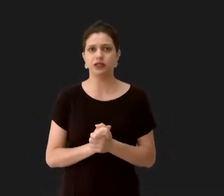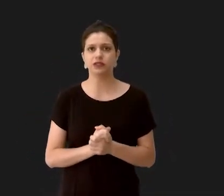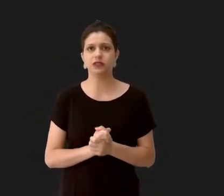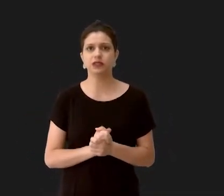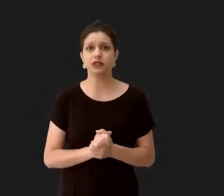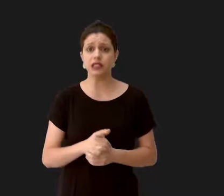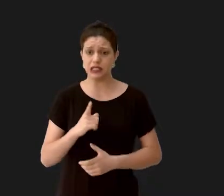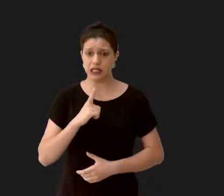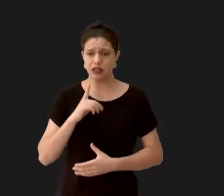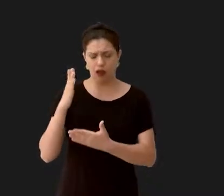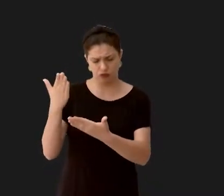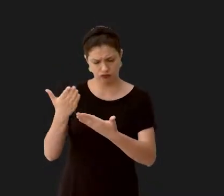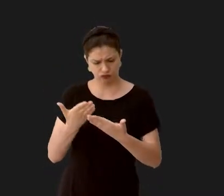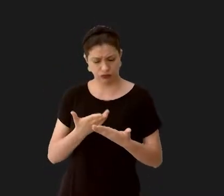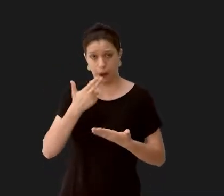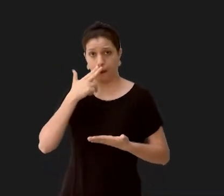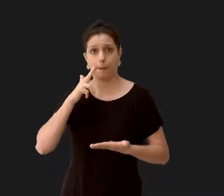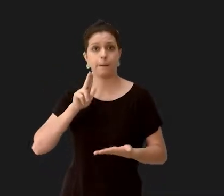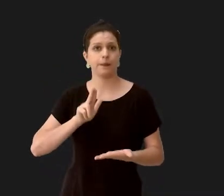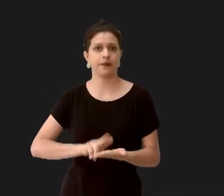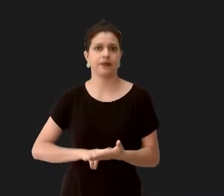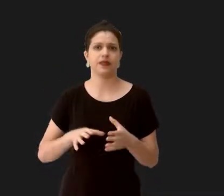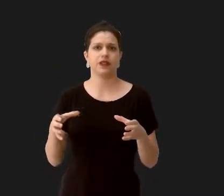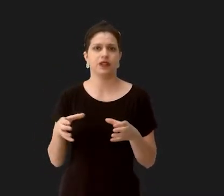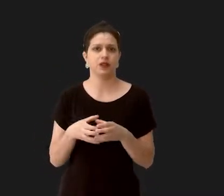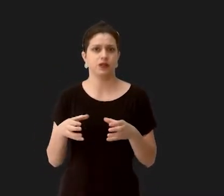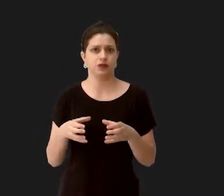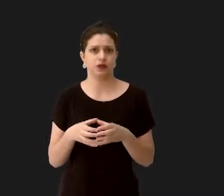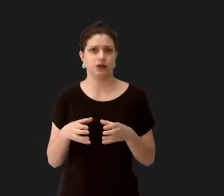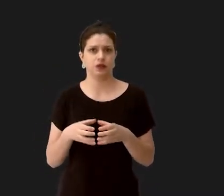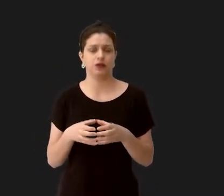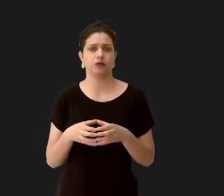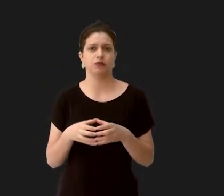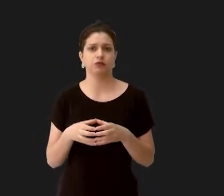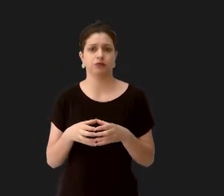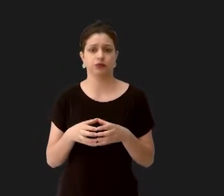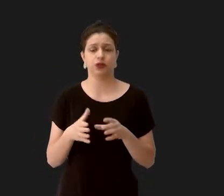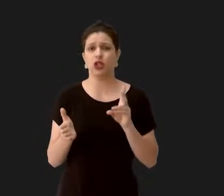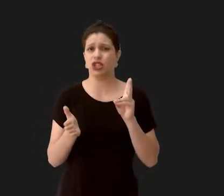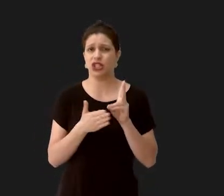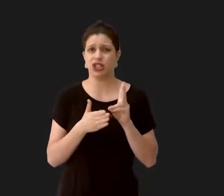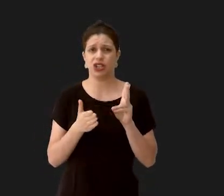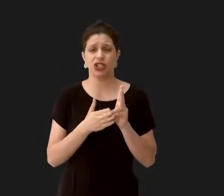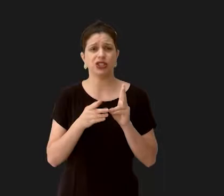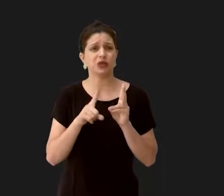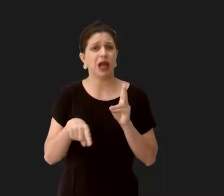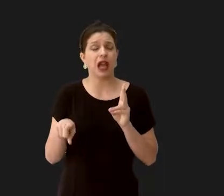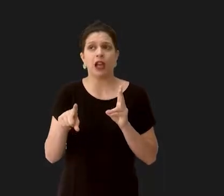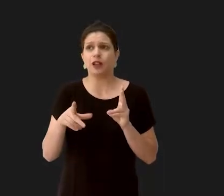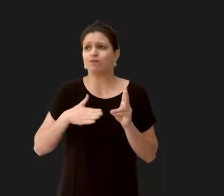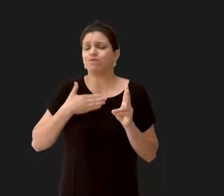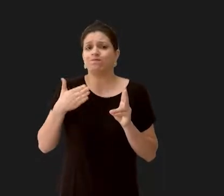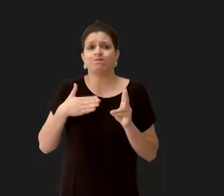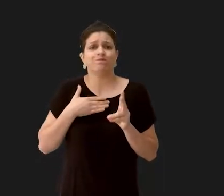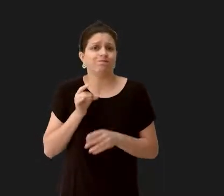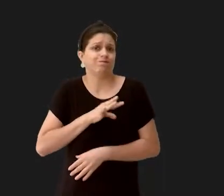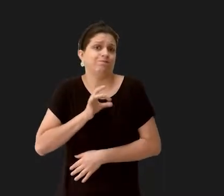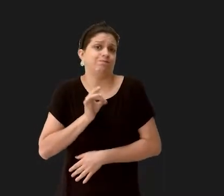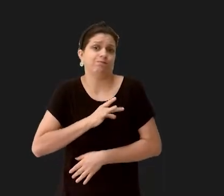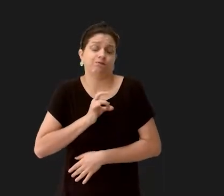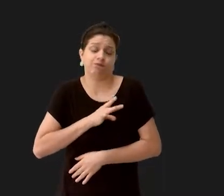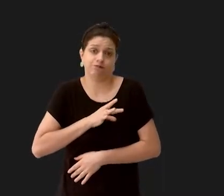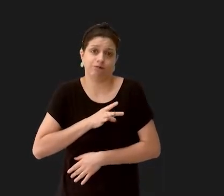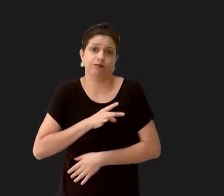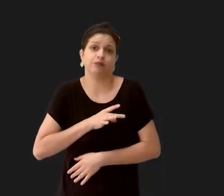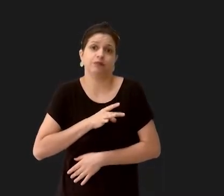indígenas, Eu estou recebendo aqui uma carta da Tiguaçu, da Assembleia dos Índios, e eles